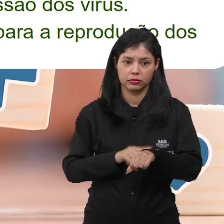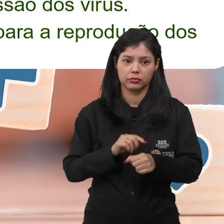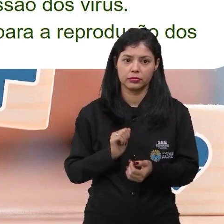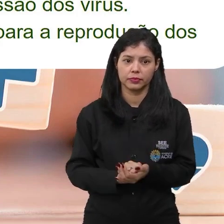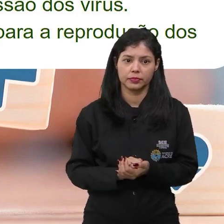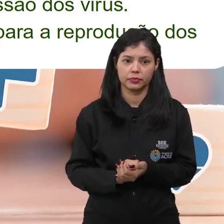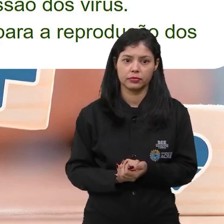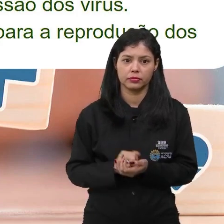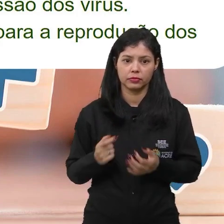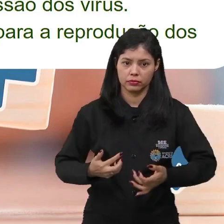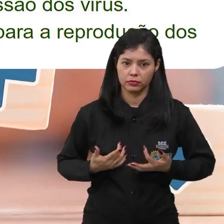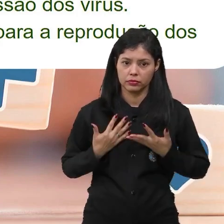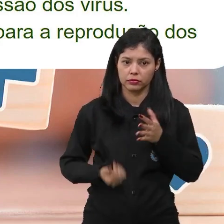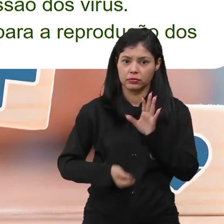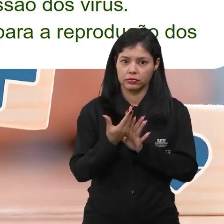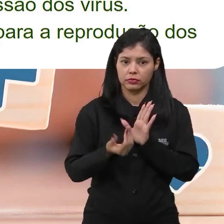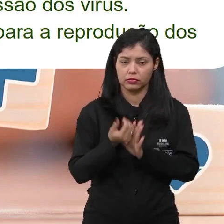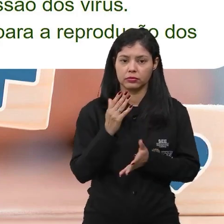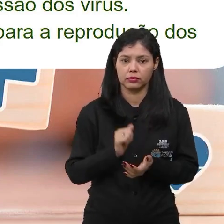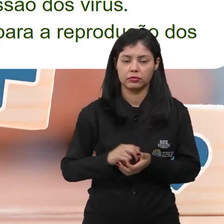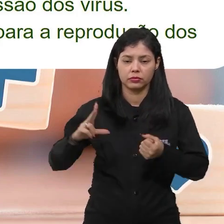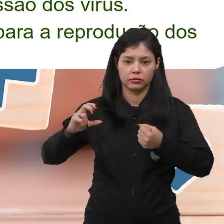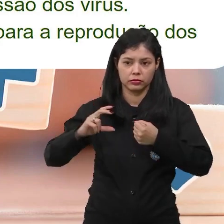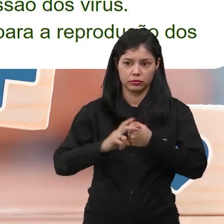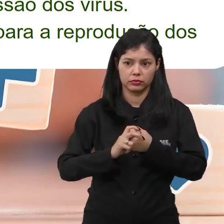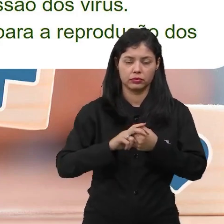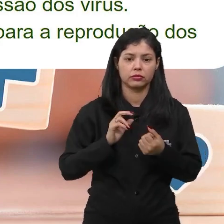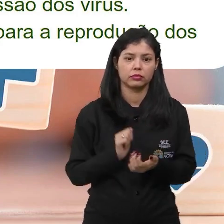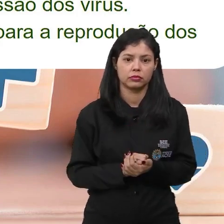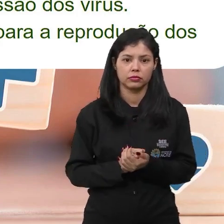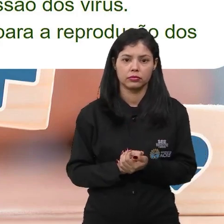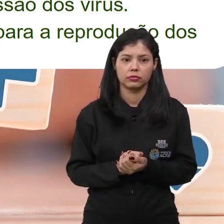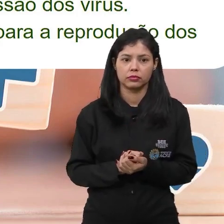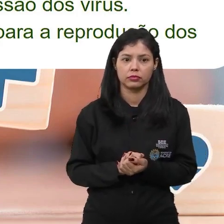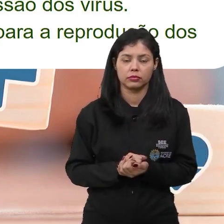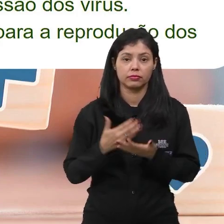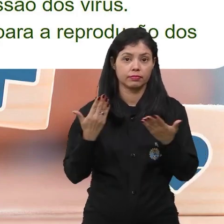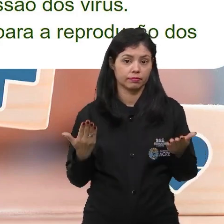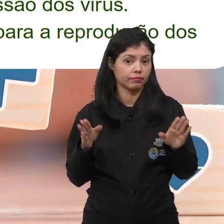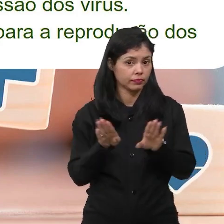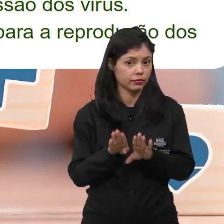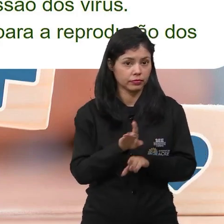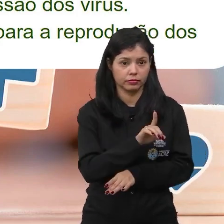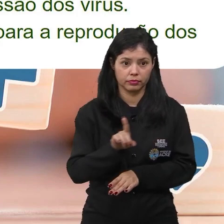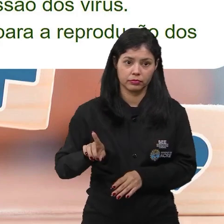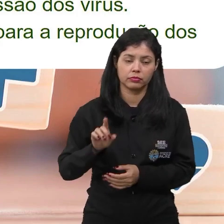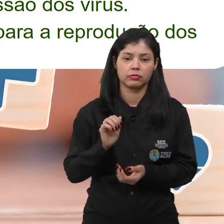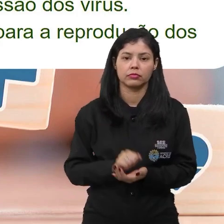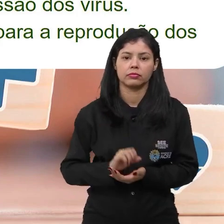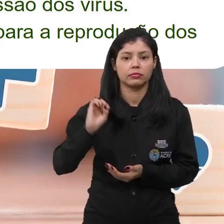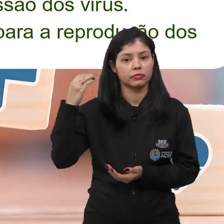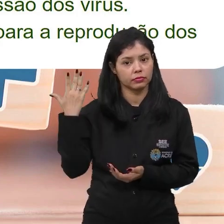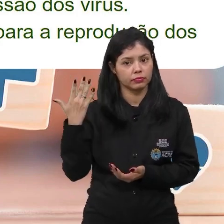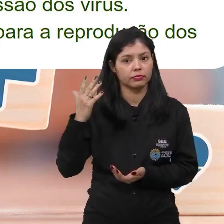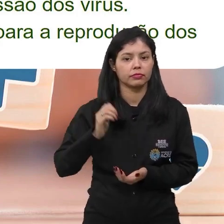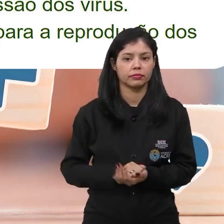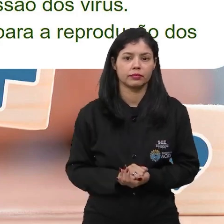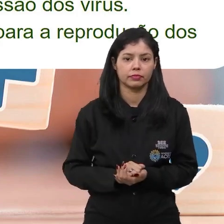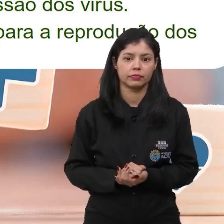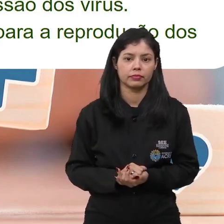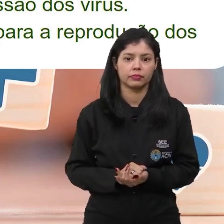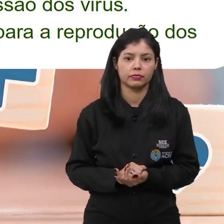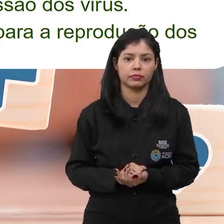tempo frio estimula a reprodução dos vírus do resfriado. Também não, gente. Nesse caso, né,